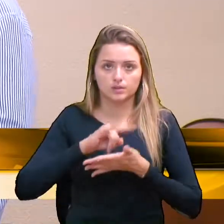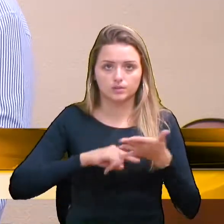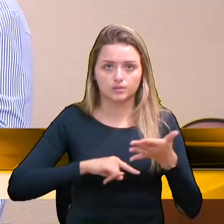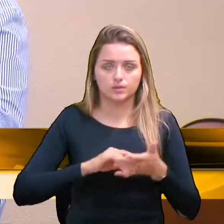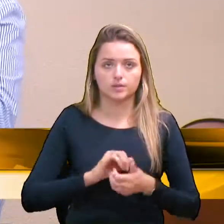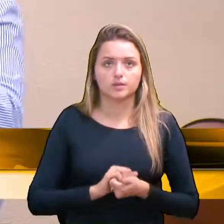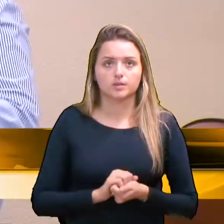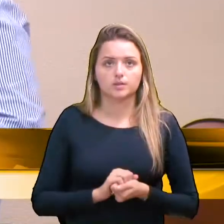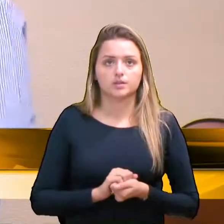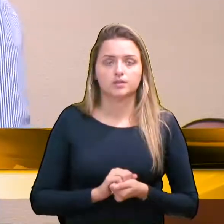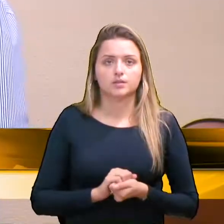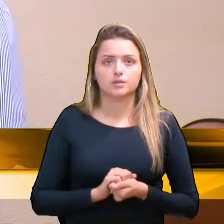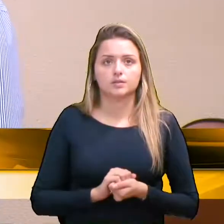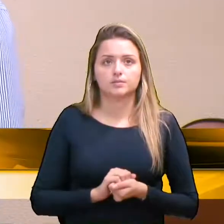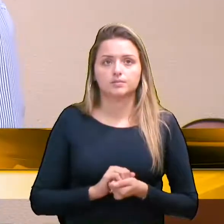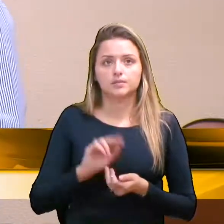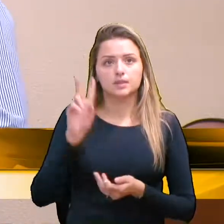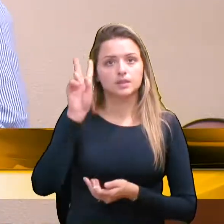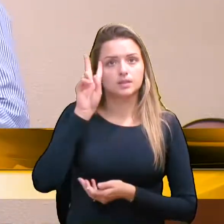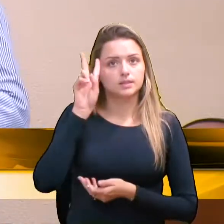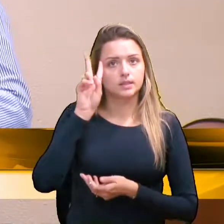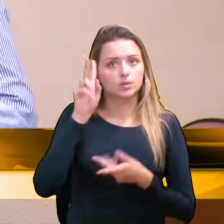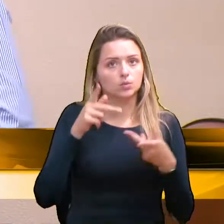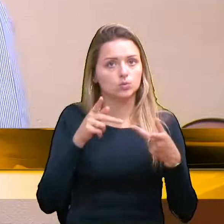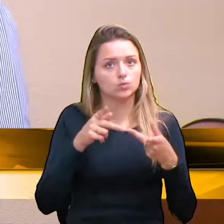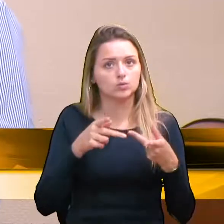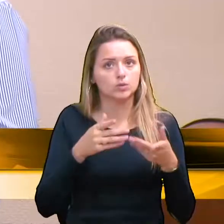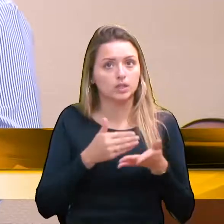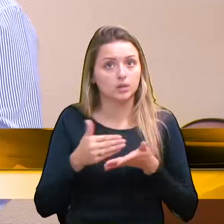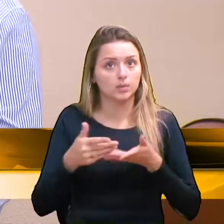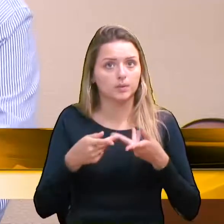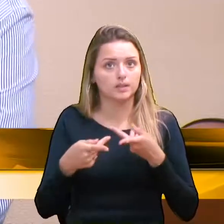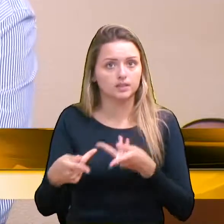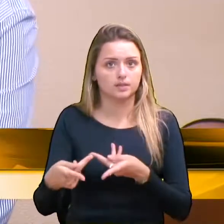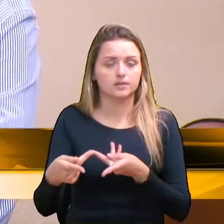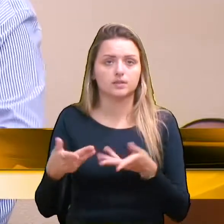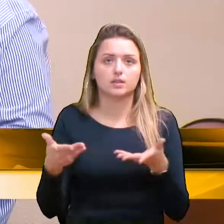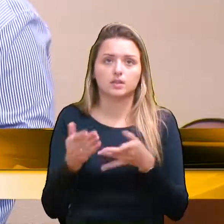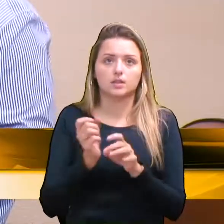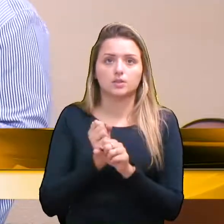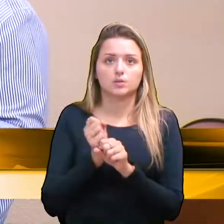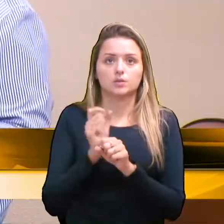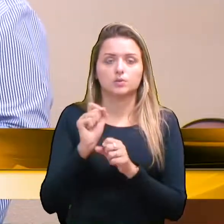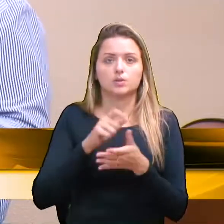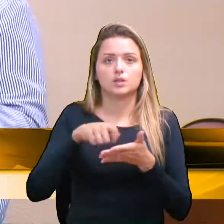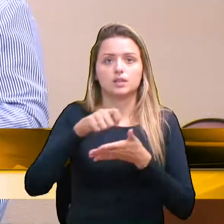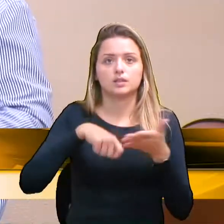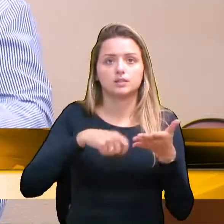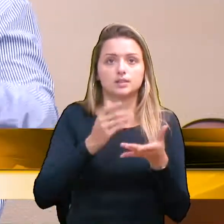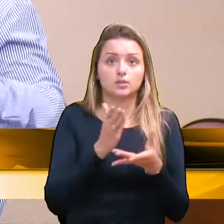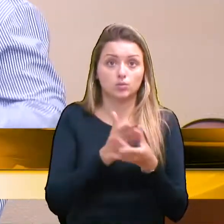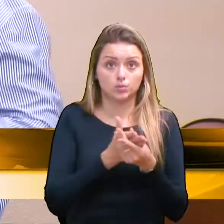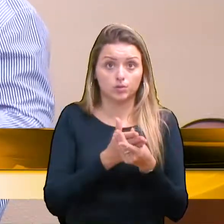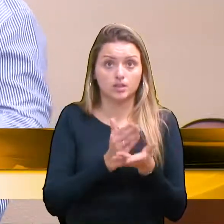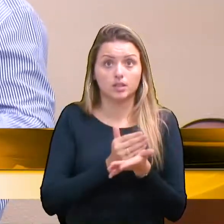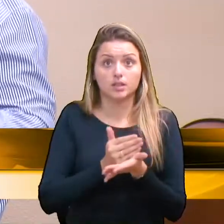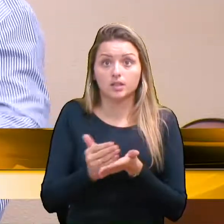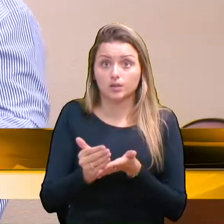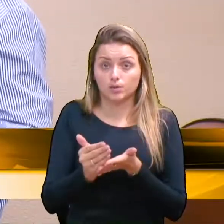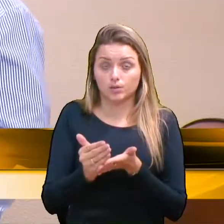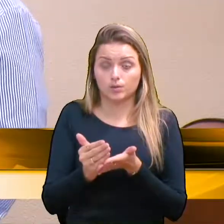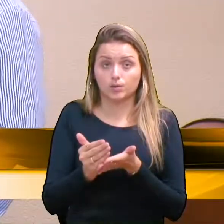trabalho. Mas eu acredito que segunda-feira comece esse trabalho e que este ano, isso era que foi assinado o TAC este ano, comece de